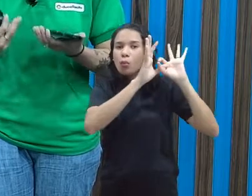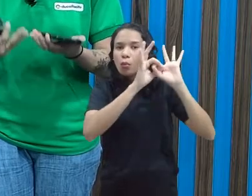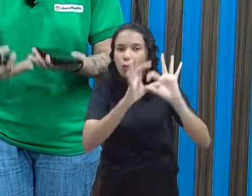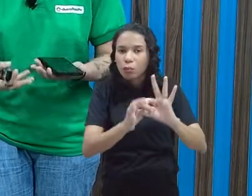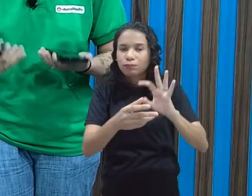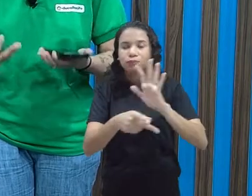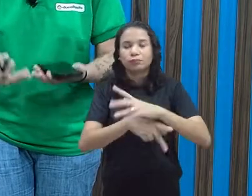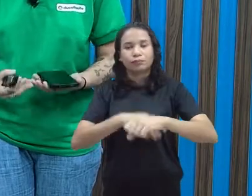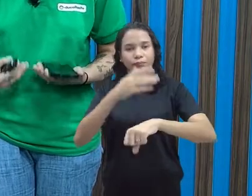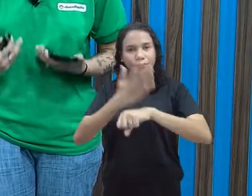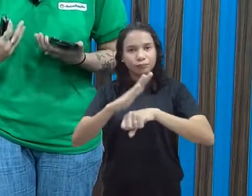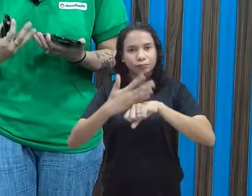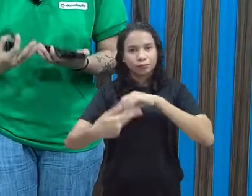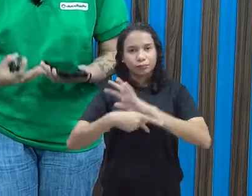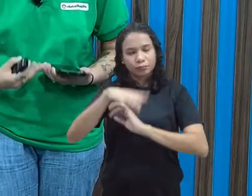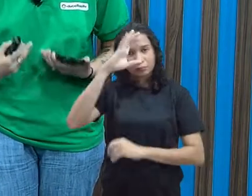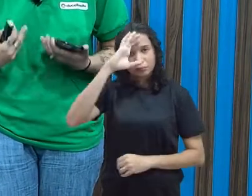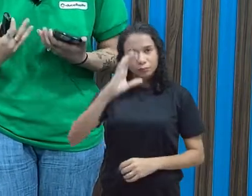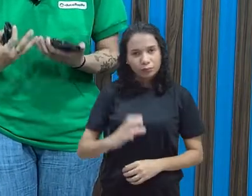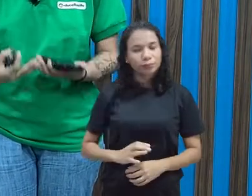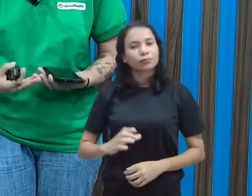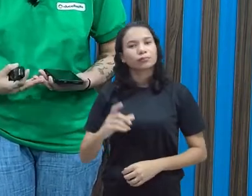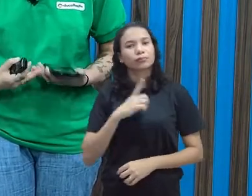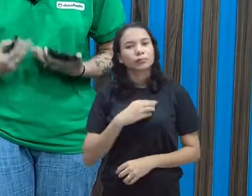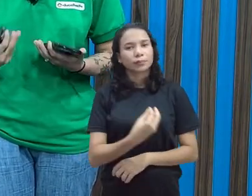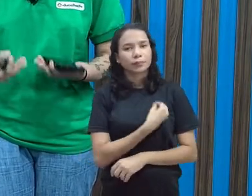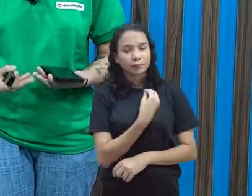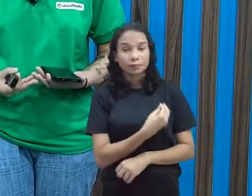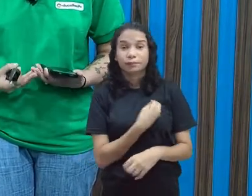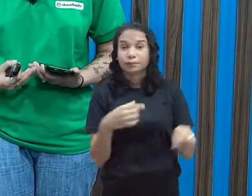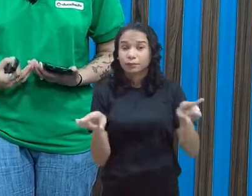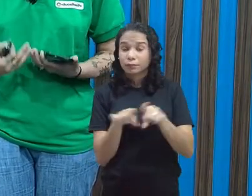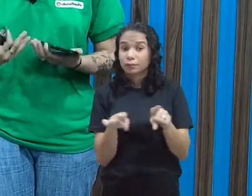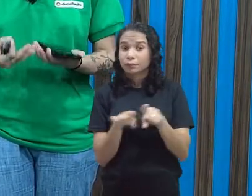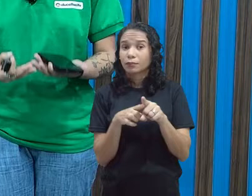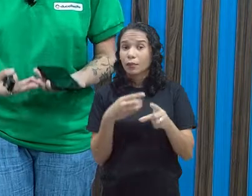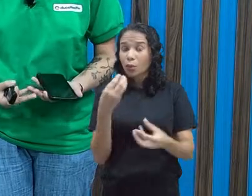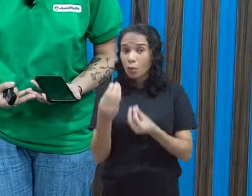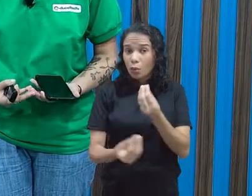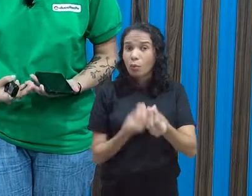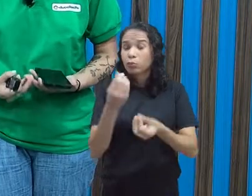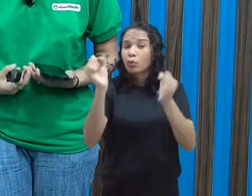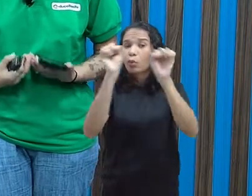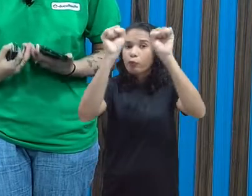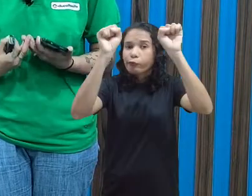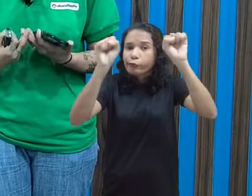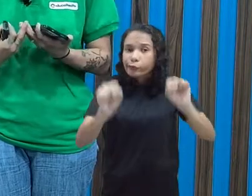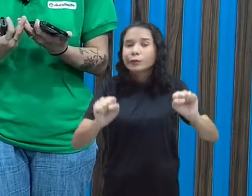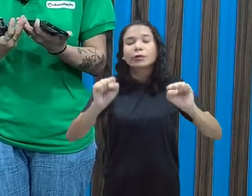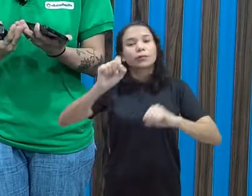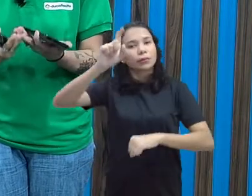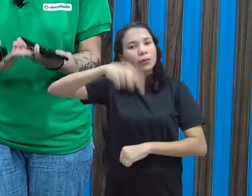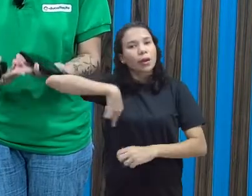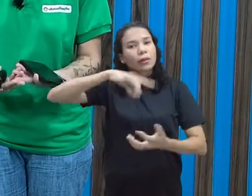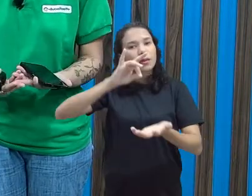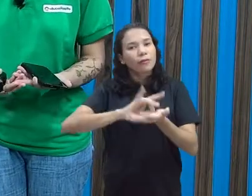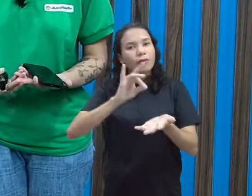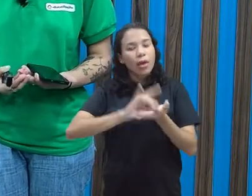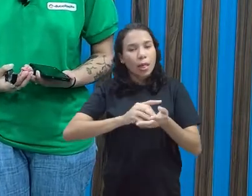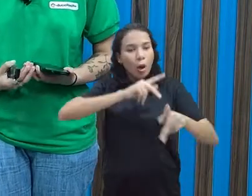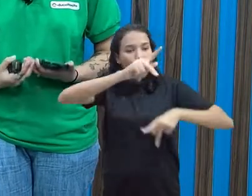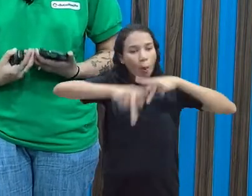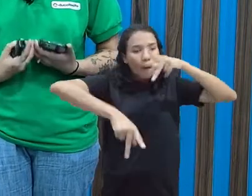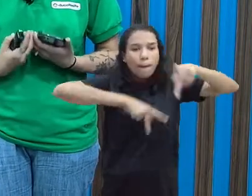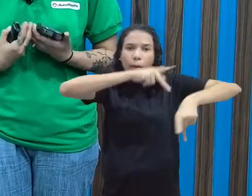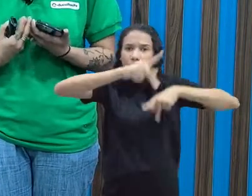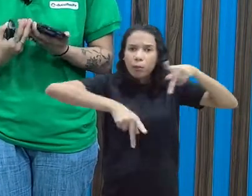do exercício, né, de ser cidadão, cidadã, e dentro de um sistema onde seja o povo